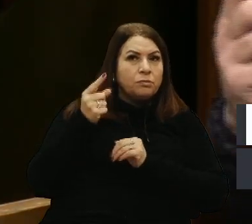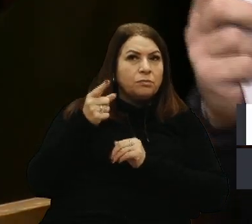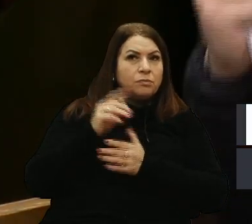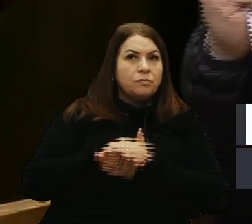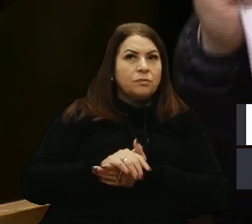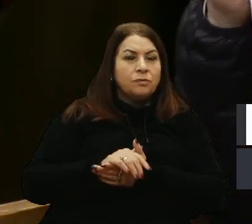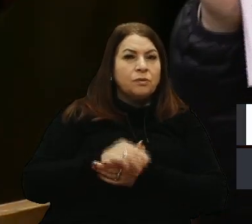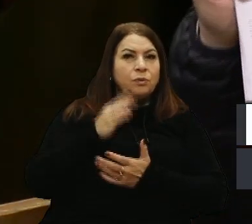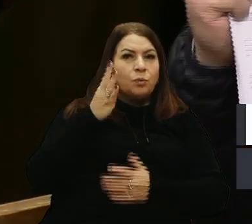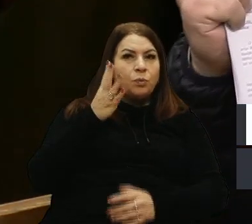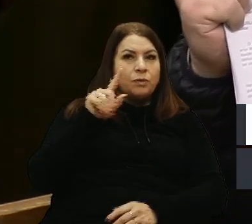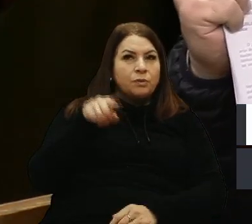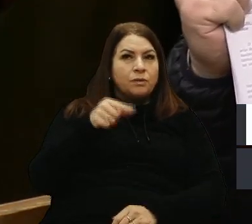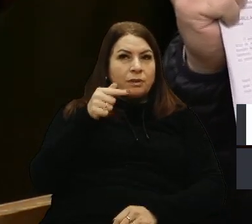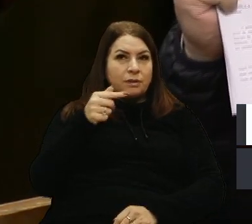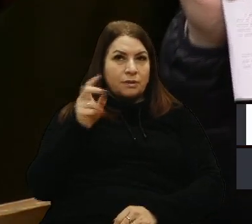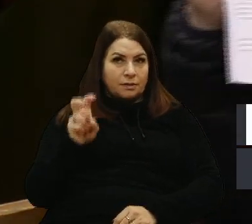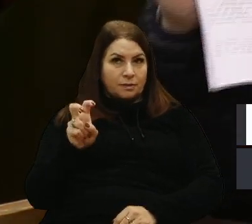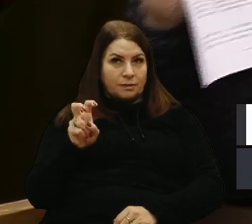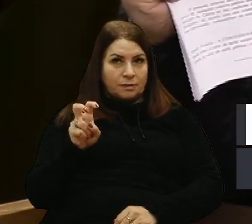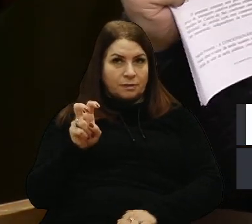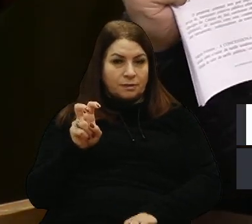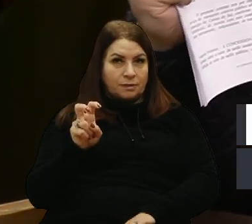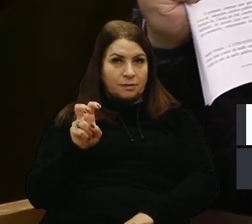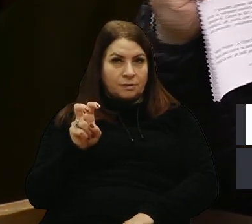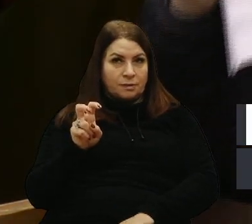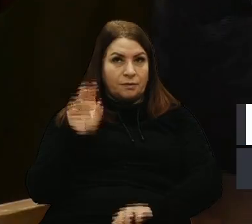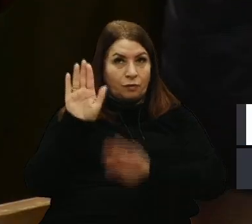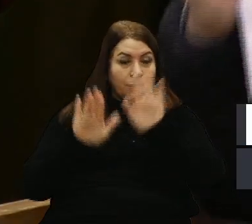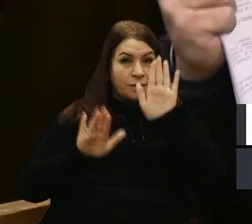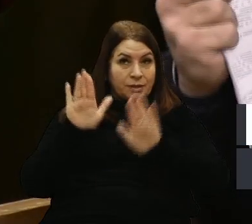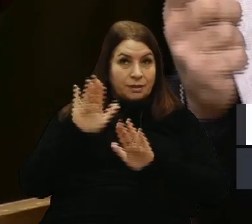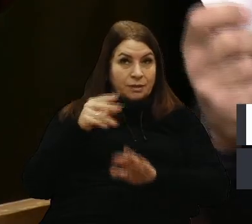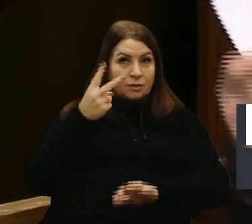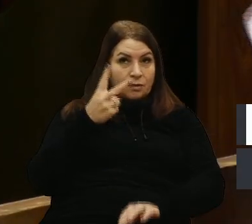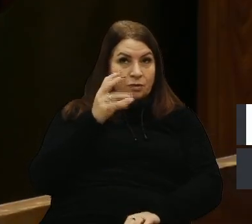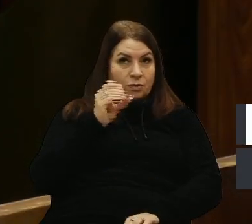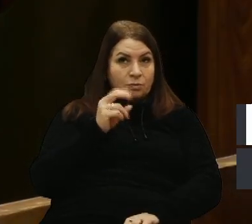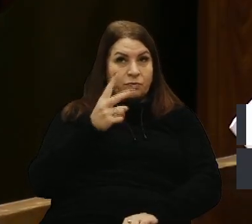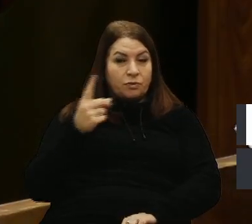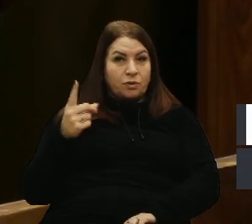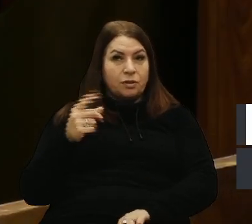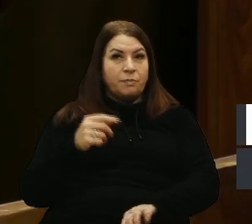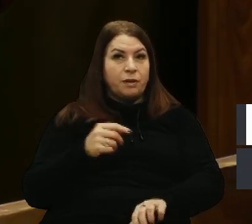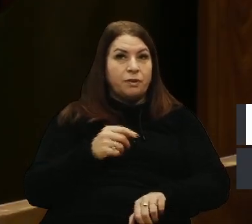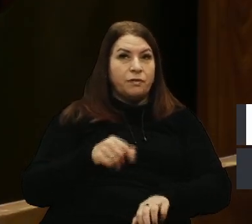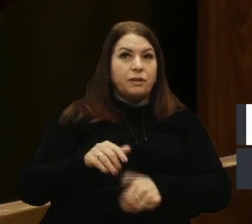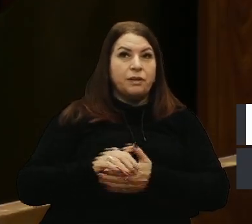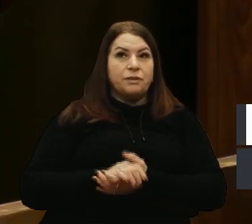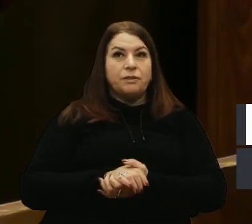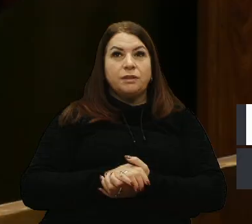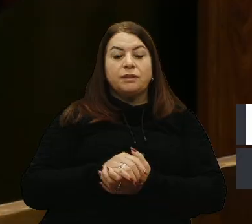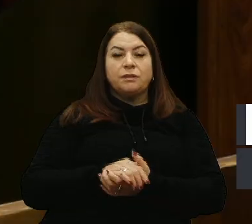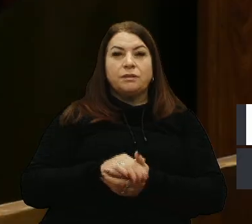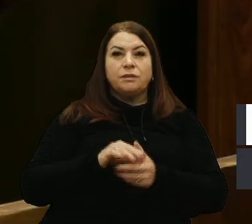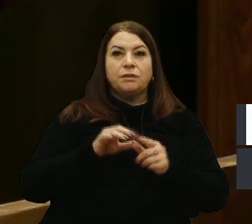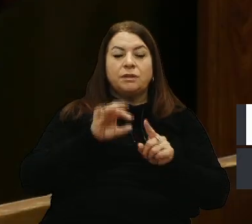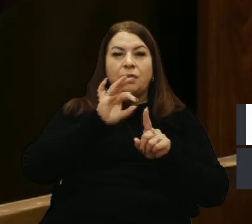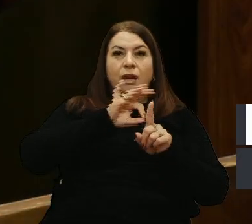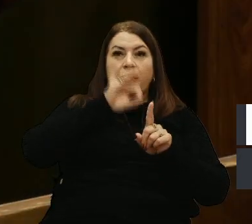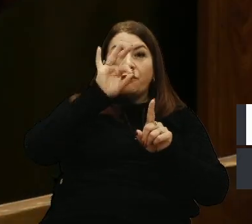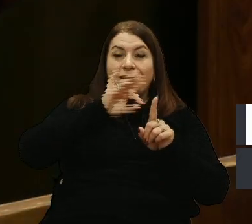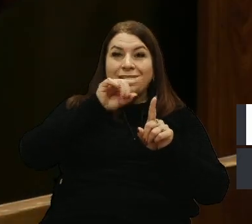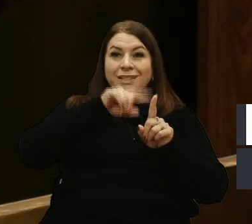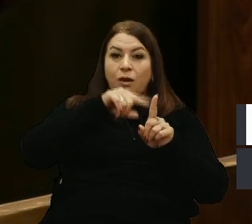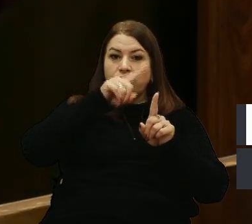R$ 4,75 que foi licitado em 2021. A inflação